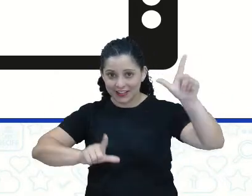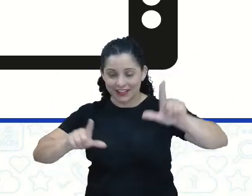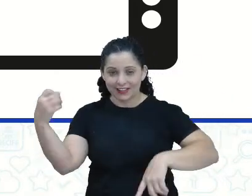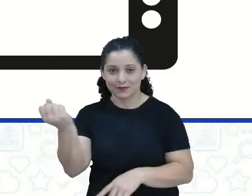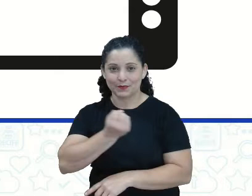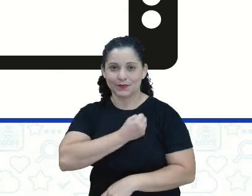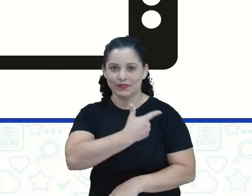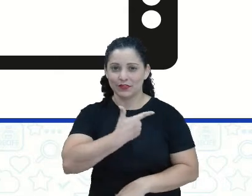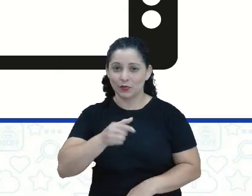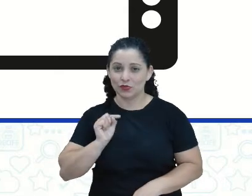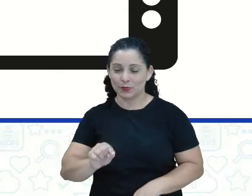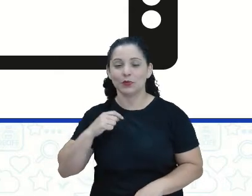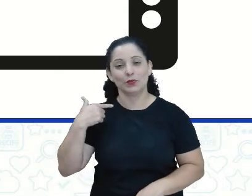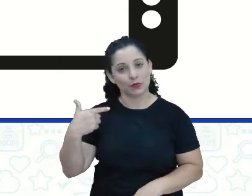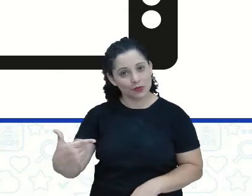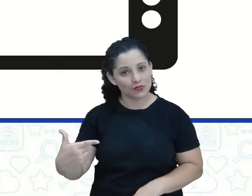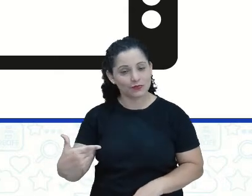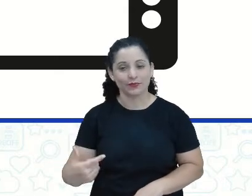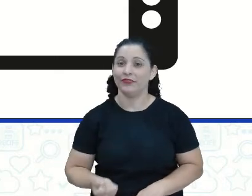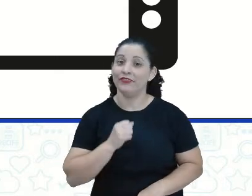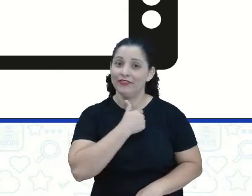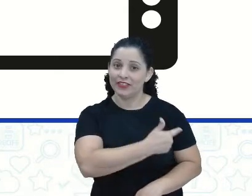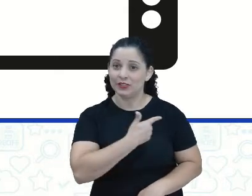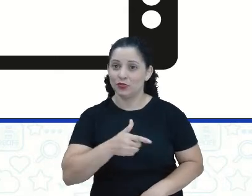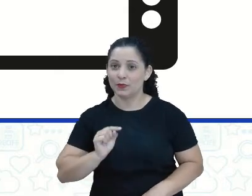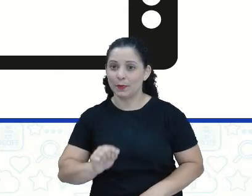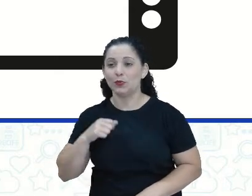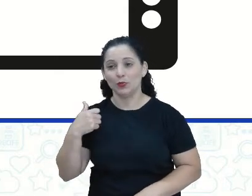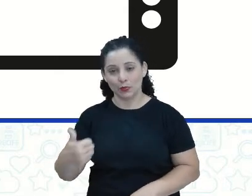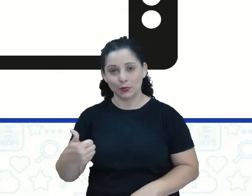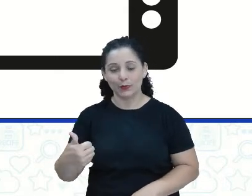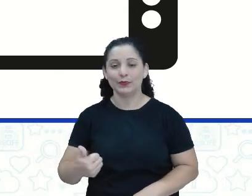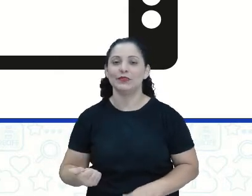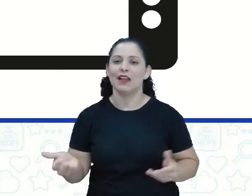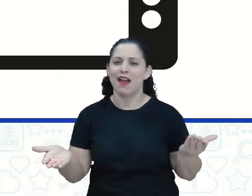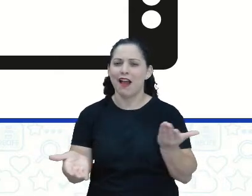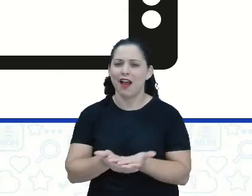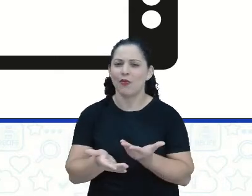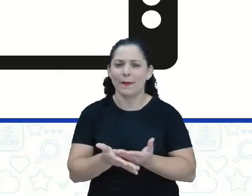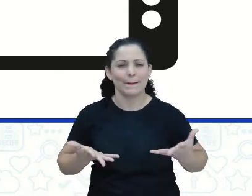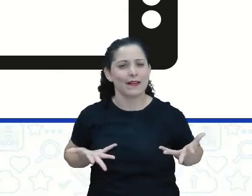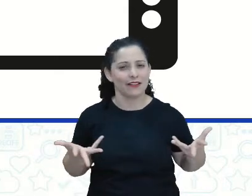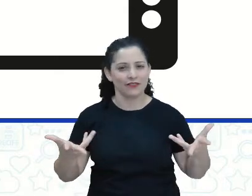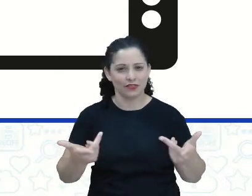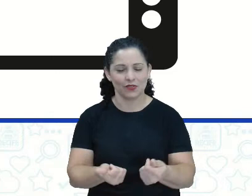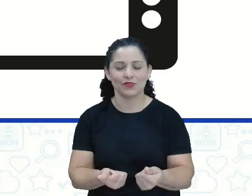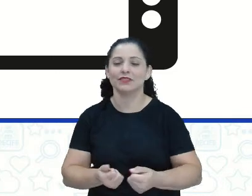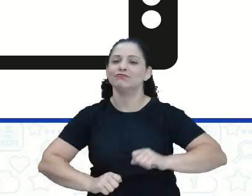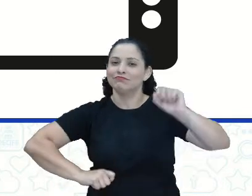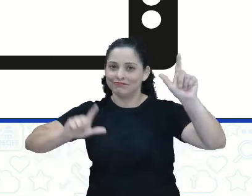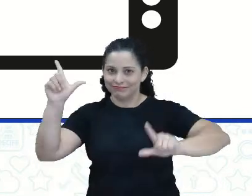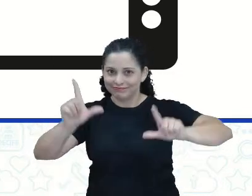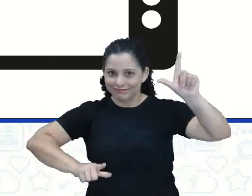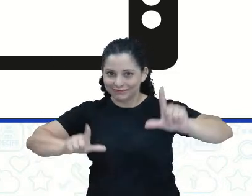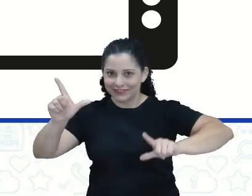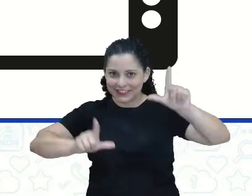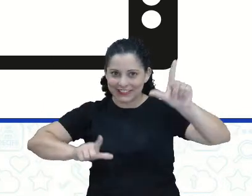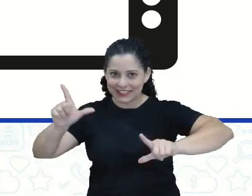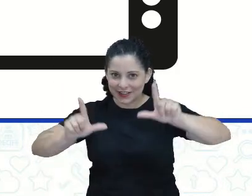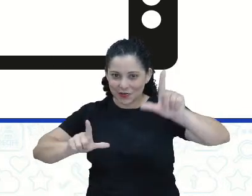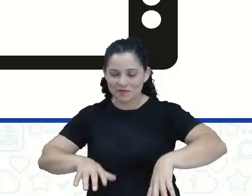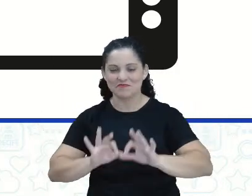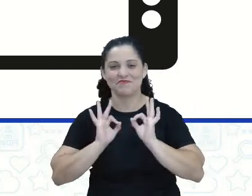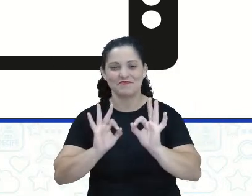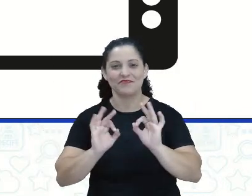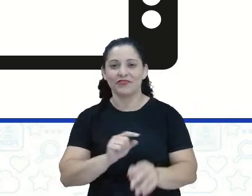Nordeste, canal 22.1, você passa essa aula aí maravilhosa, ao vivo na TV. você estiver ao vivo aí, show de